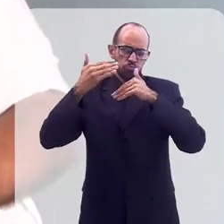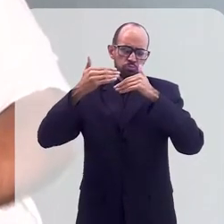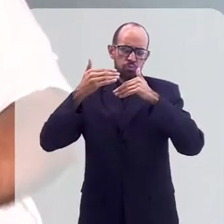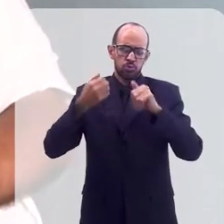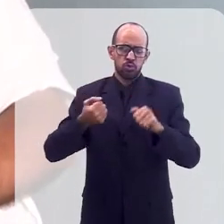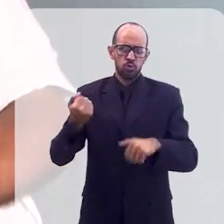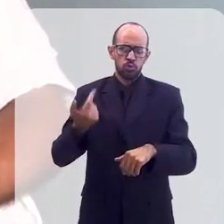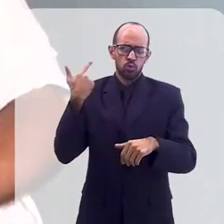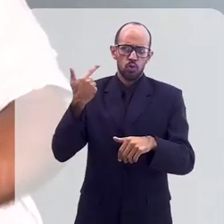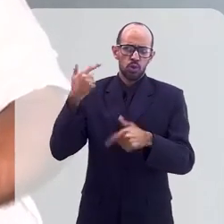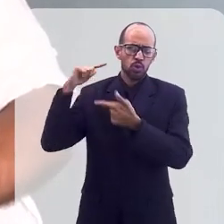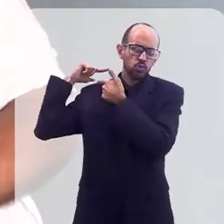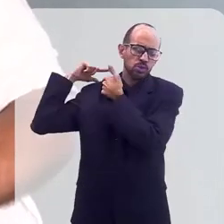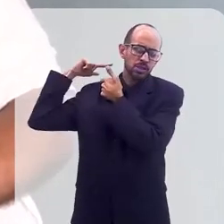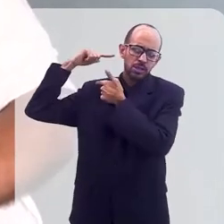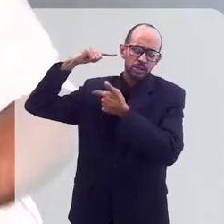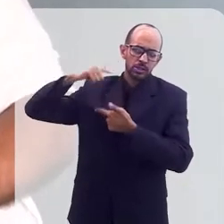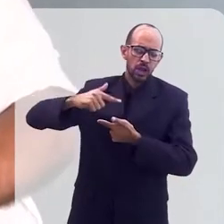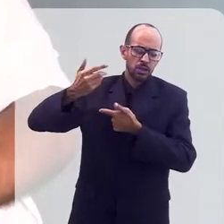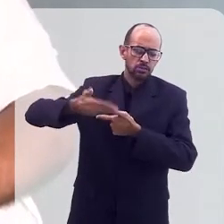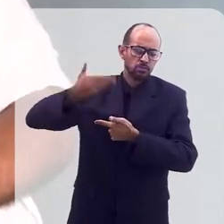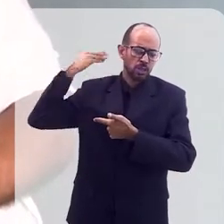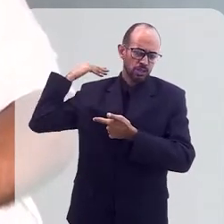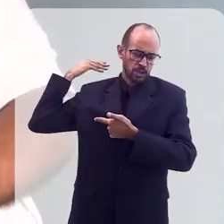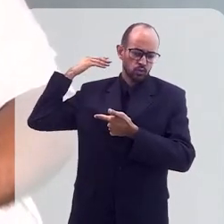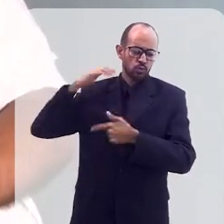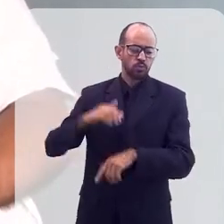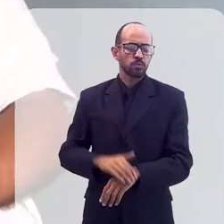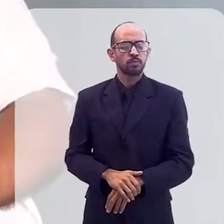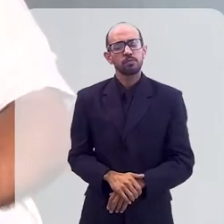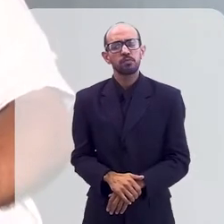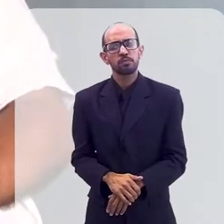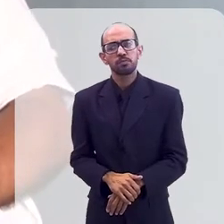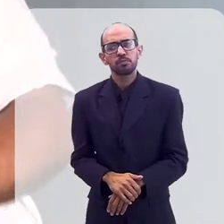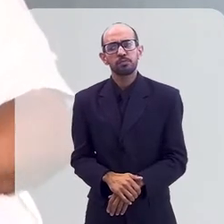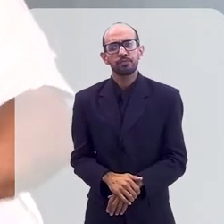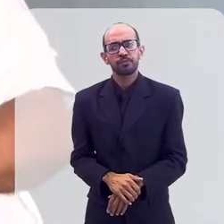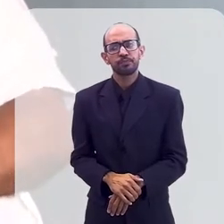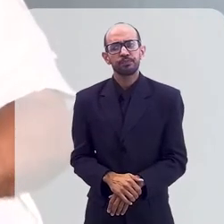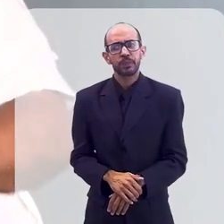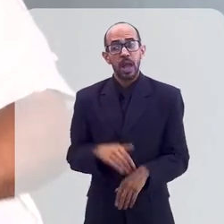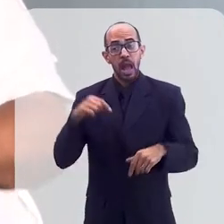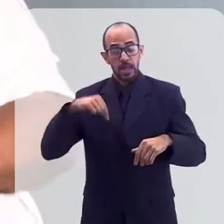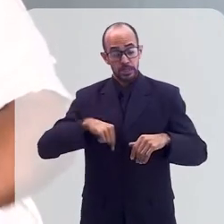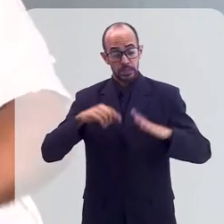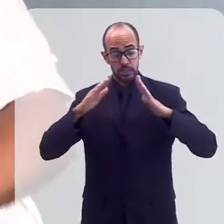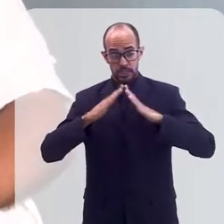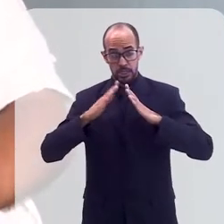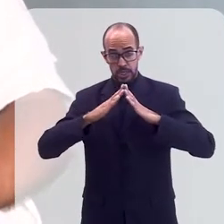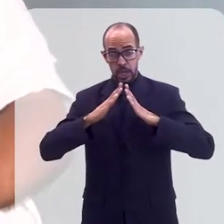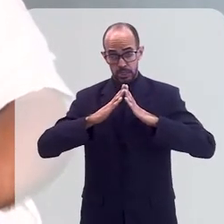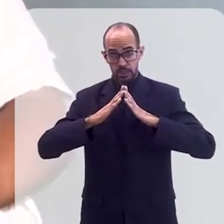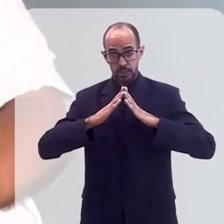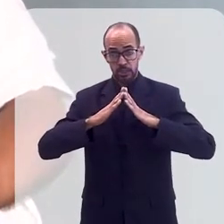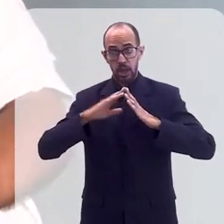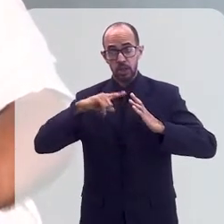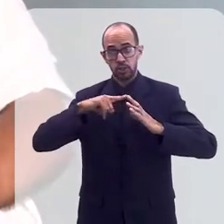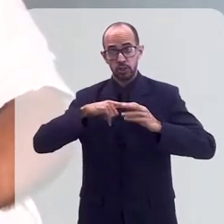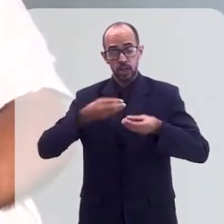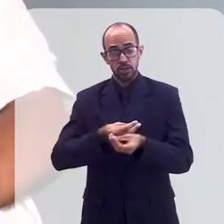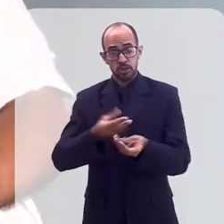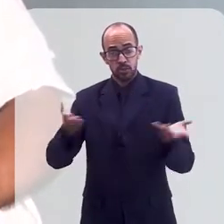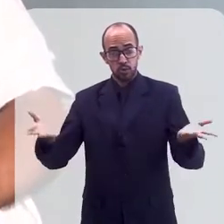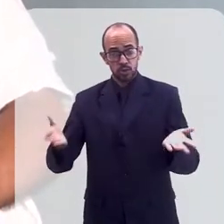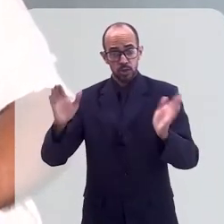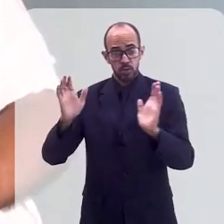que os que vieram antes. Né? Aqui, por exemplo, nesta casa aqui, nós temos a